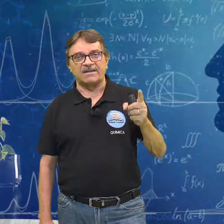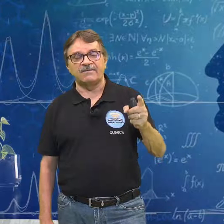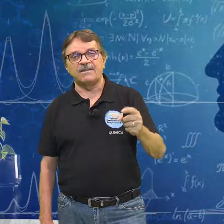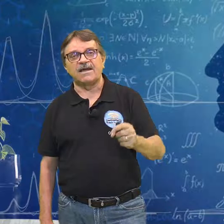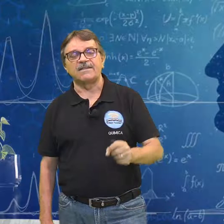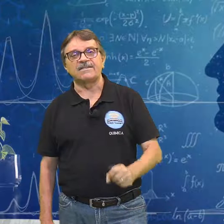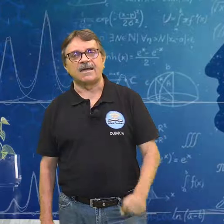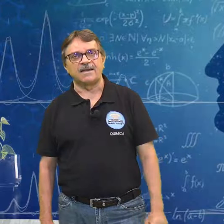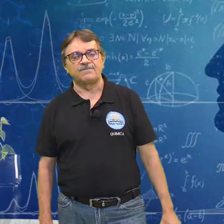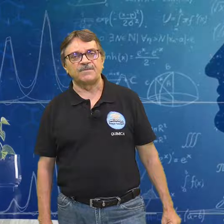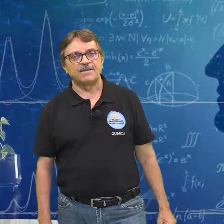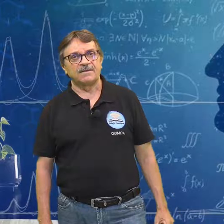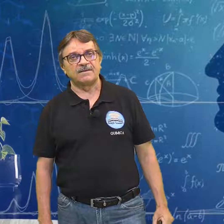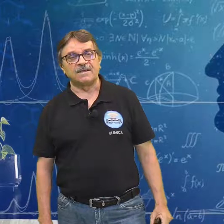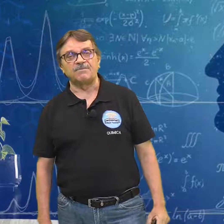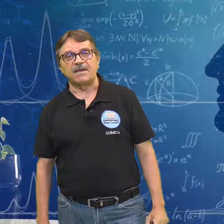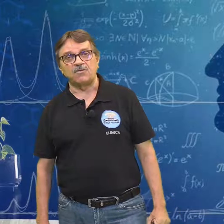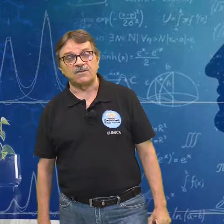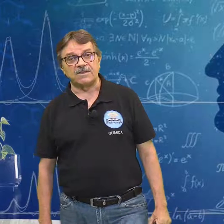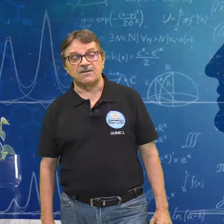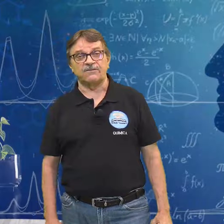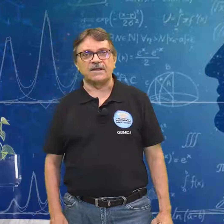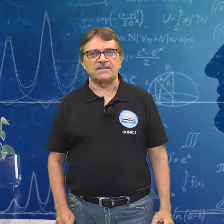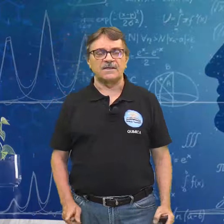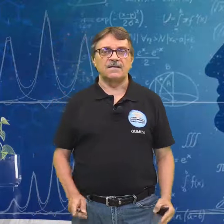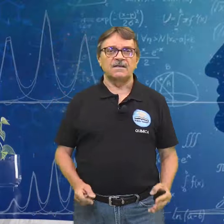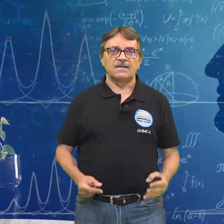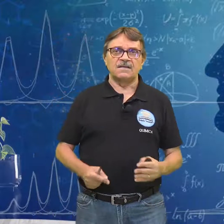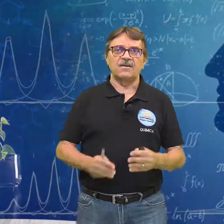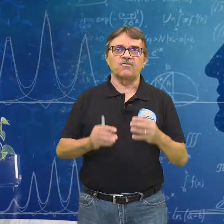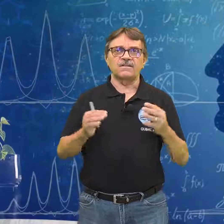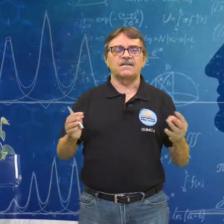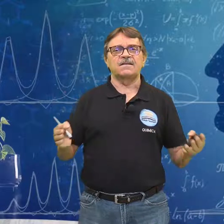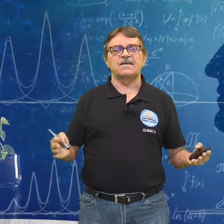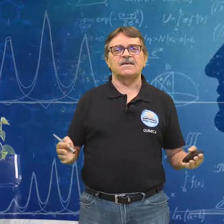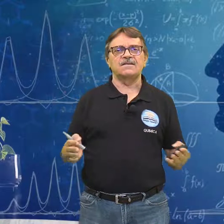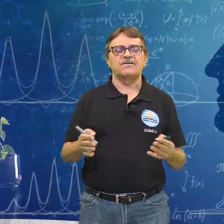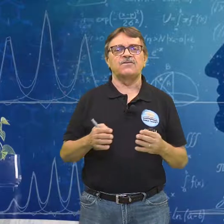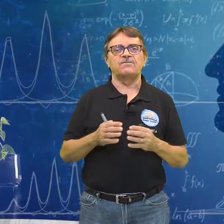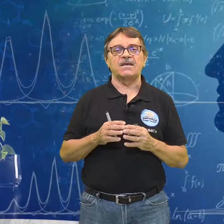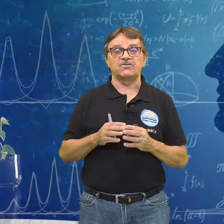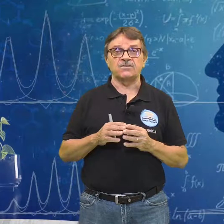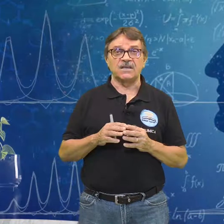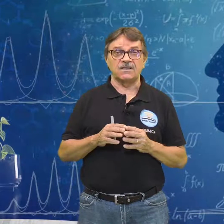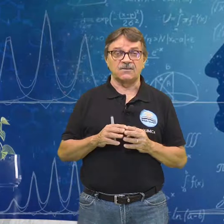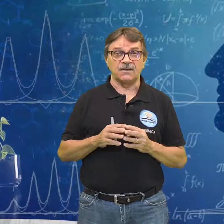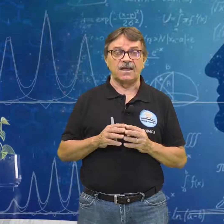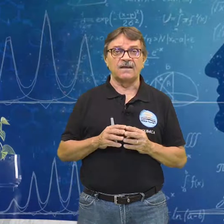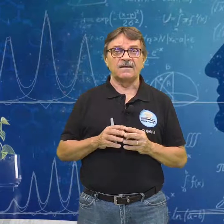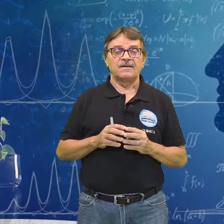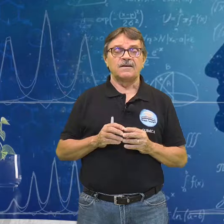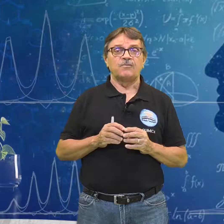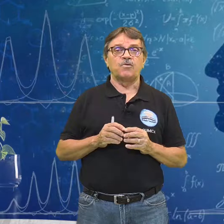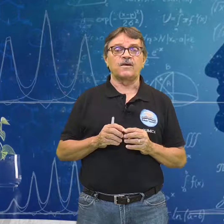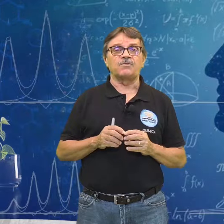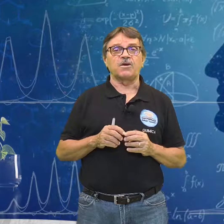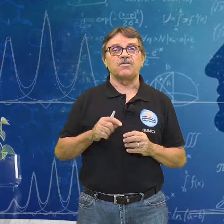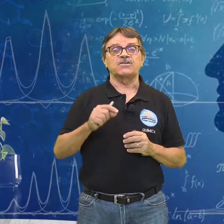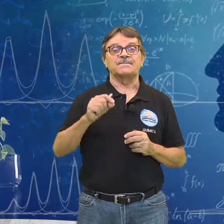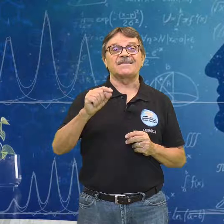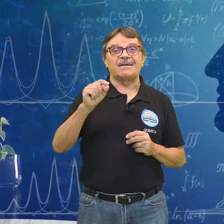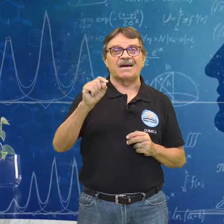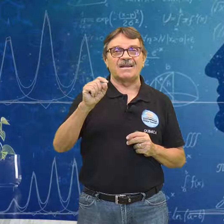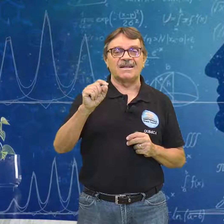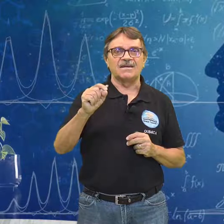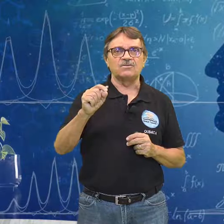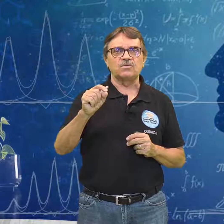na atividade de sala, também conseguiu fazer e com certeza foi bem sucedido, né? Por quê? Porque nós